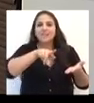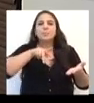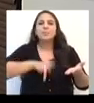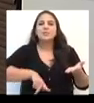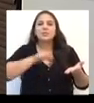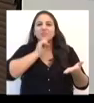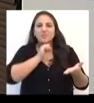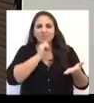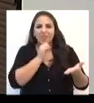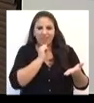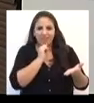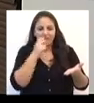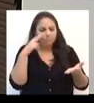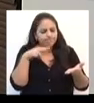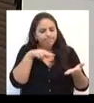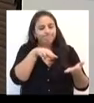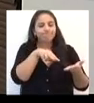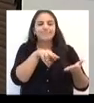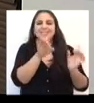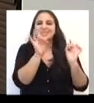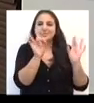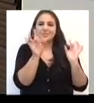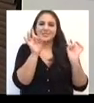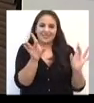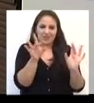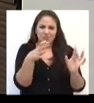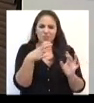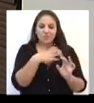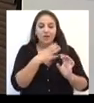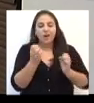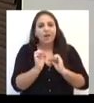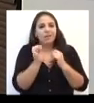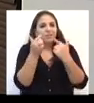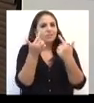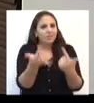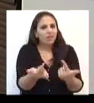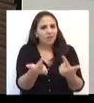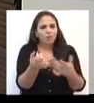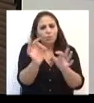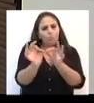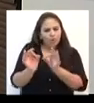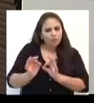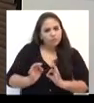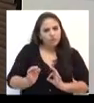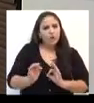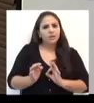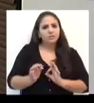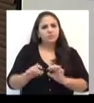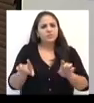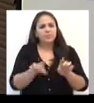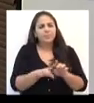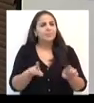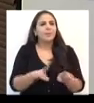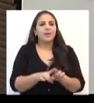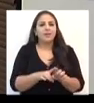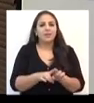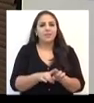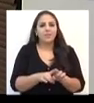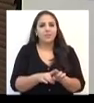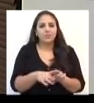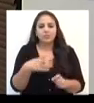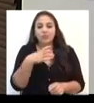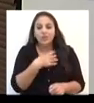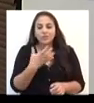os idosos, um olhar específico, com ações, com projeto, com uma dinâmica de dar